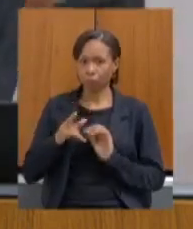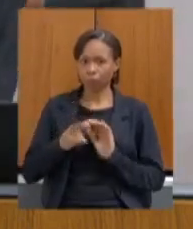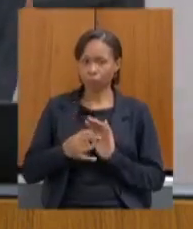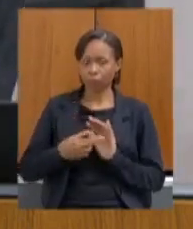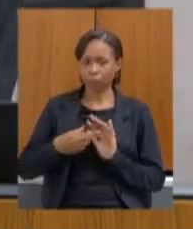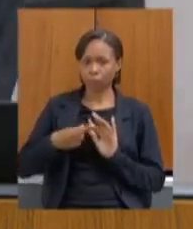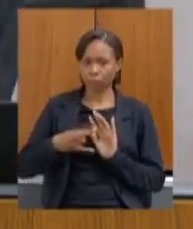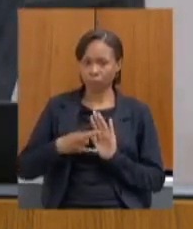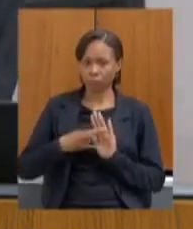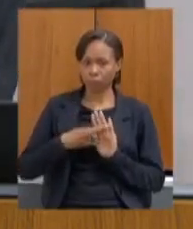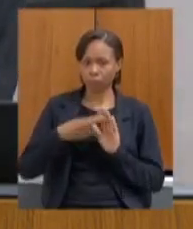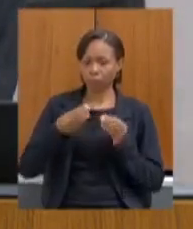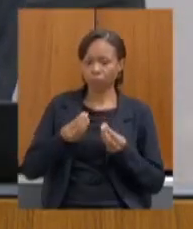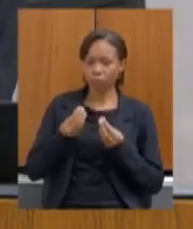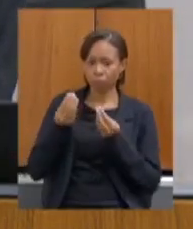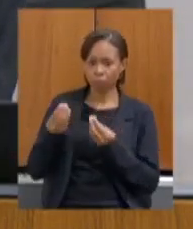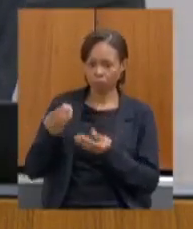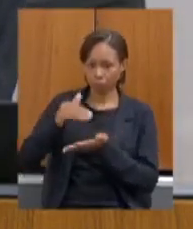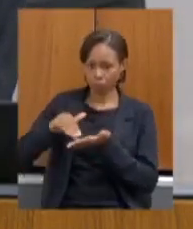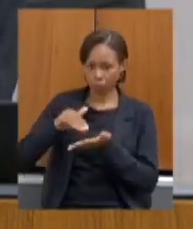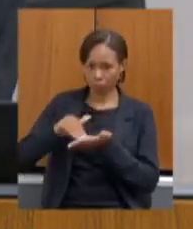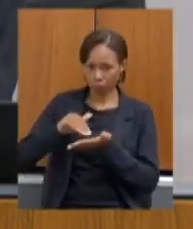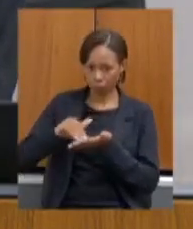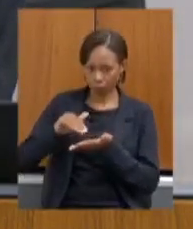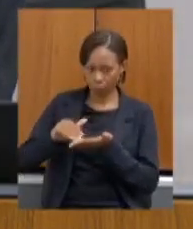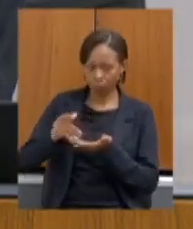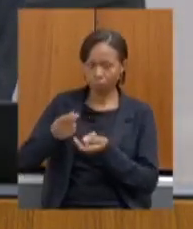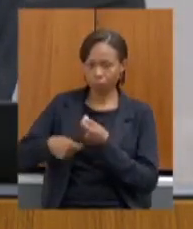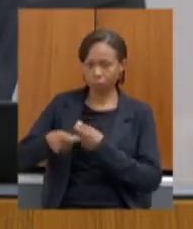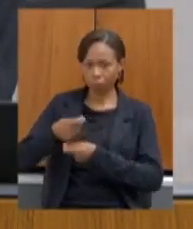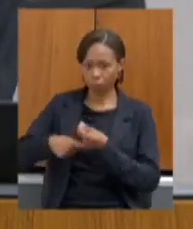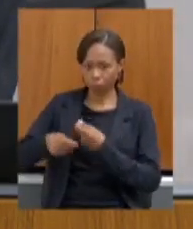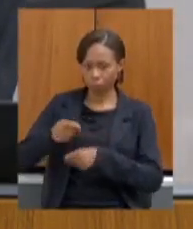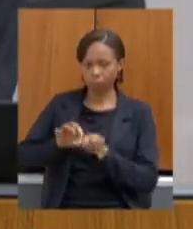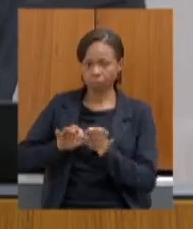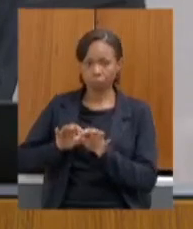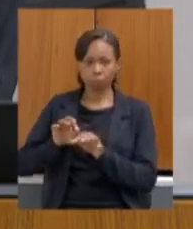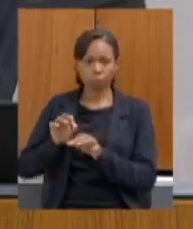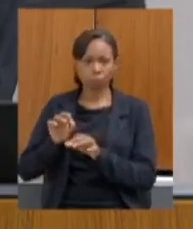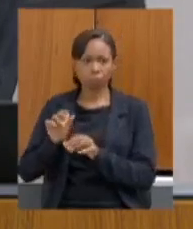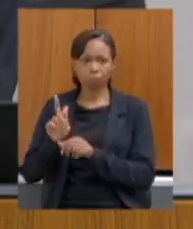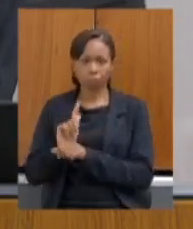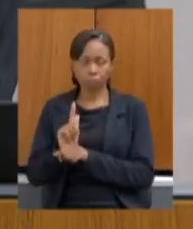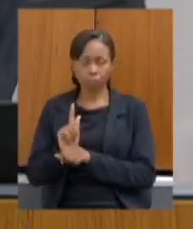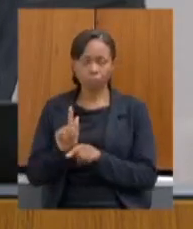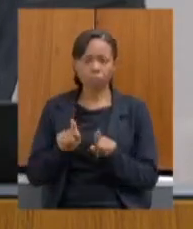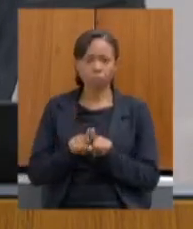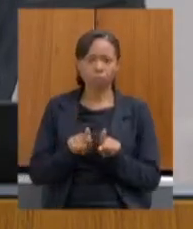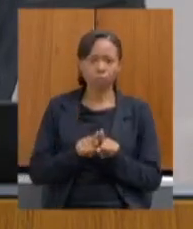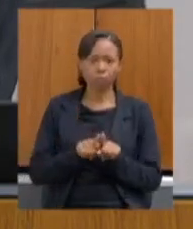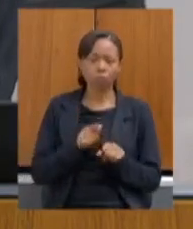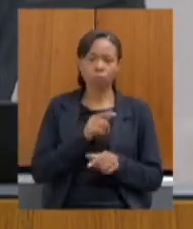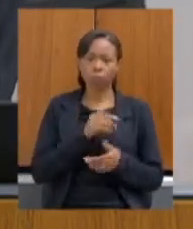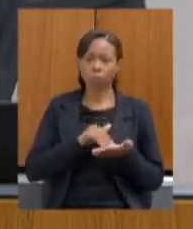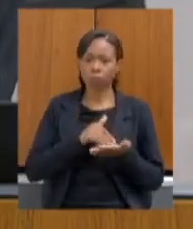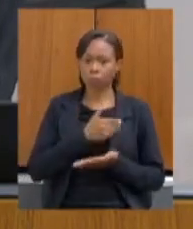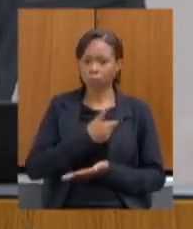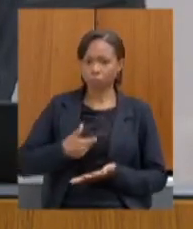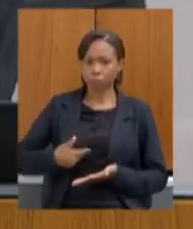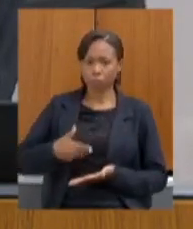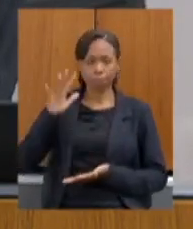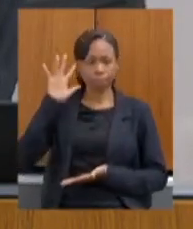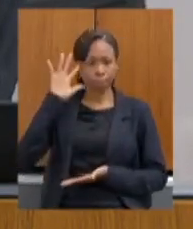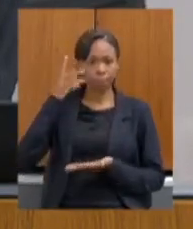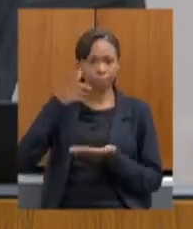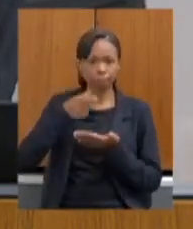encaminhada a Secretaria de Estado de Planejamento e Gestão, CEPLAC, Secretaria do Estado do Governo, SEGOF, pedido de providência para assegurar o repasso dos recursos orçamentários em atendimento ao